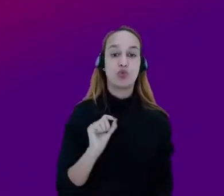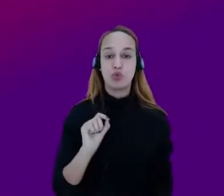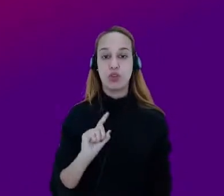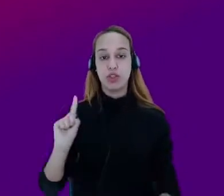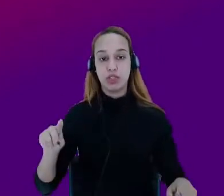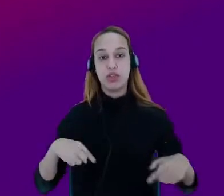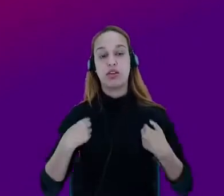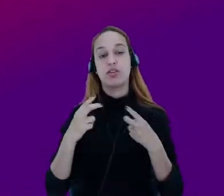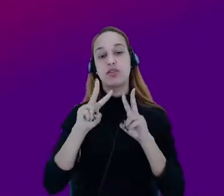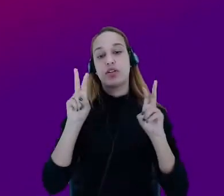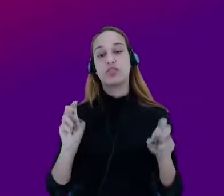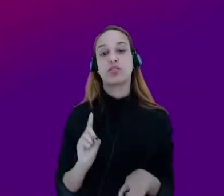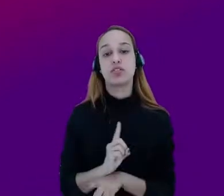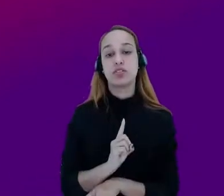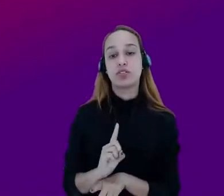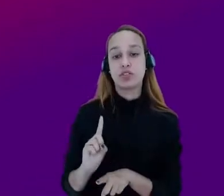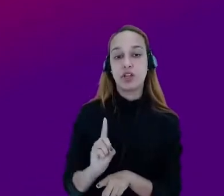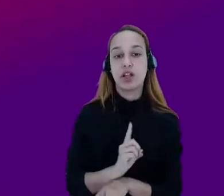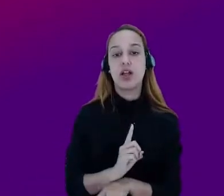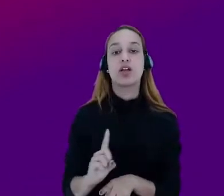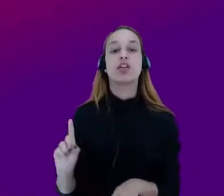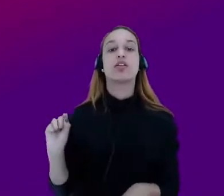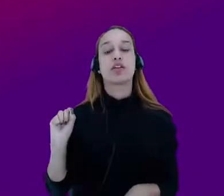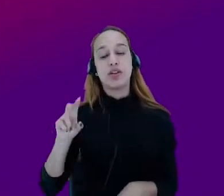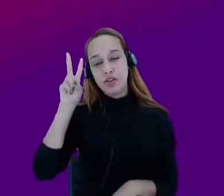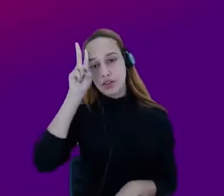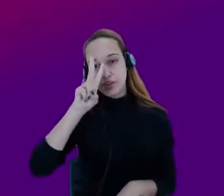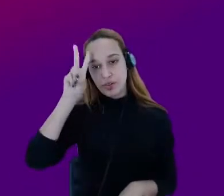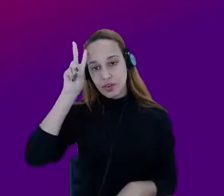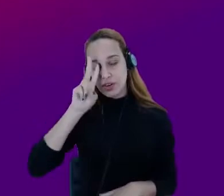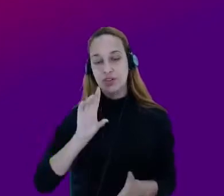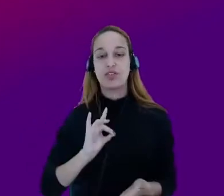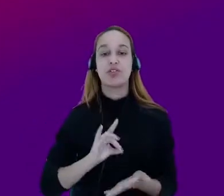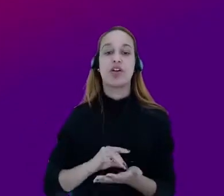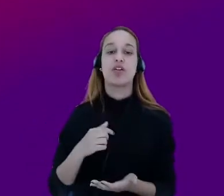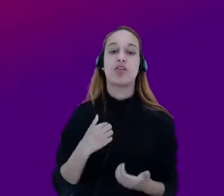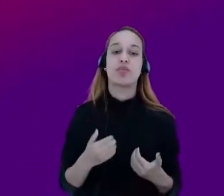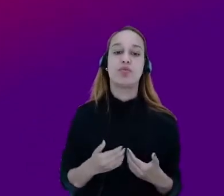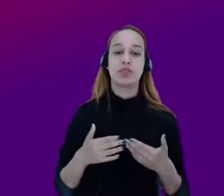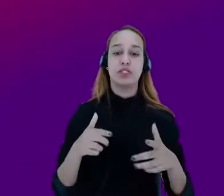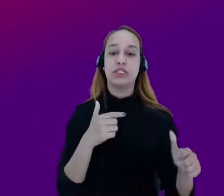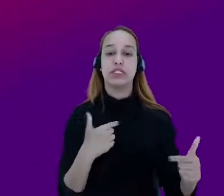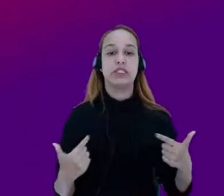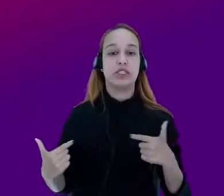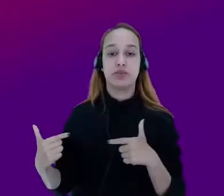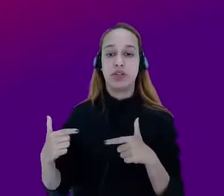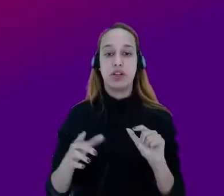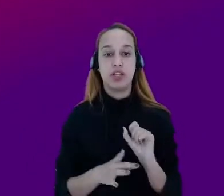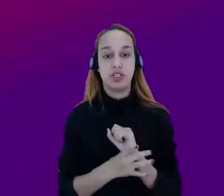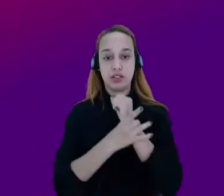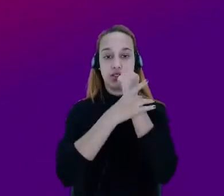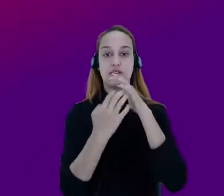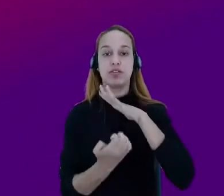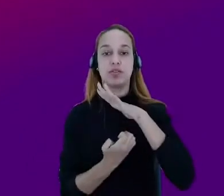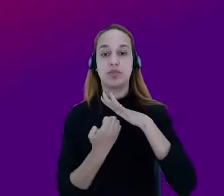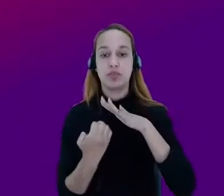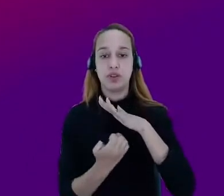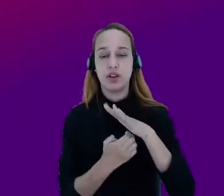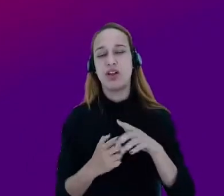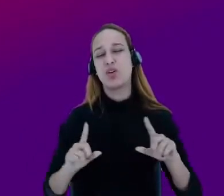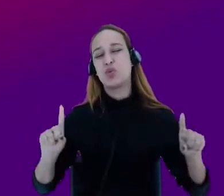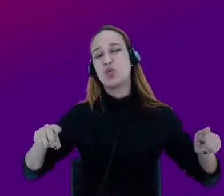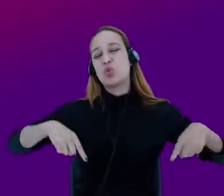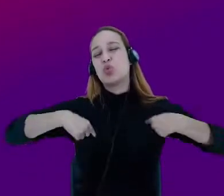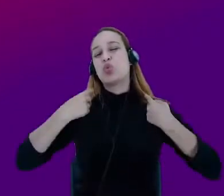da digitalização, que eu me lembro muito bem que quando eu comecei a trabalhar em seguradora, um grande desafio